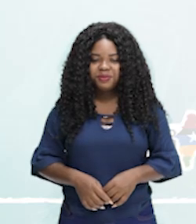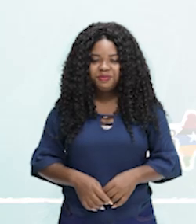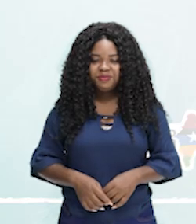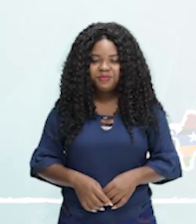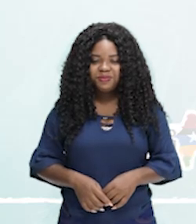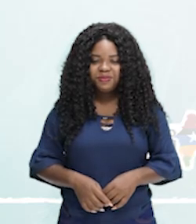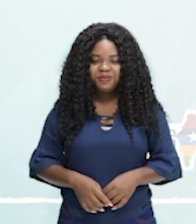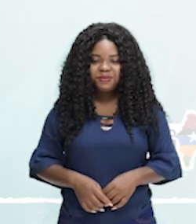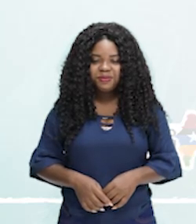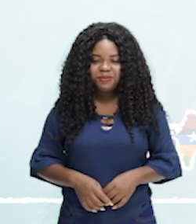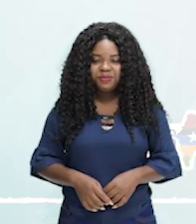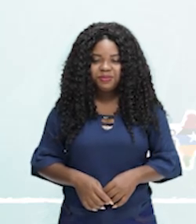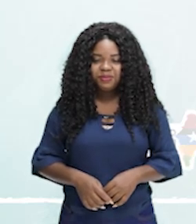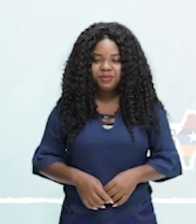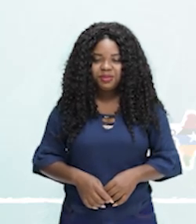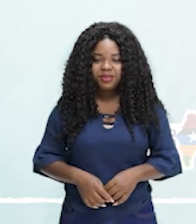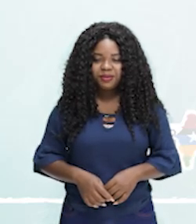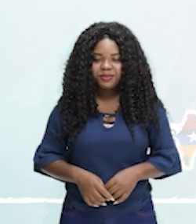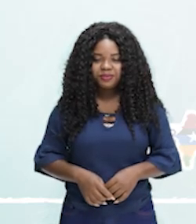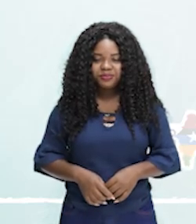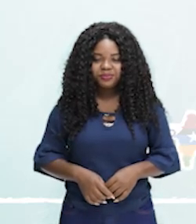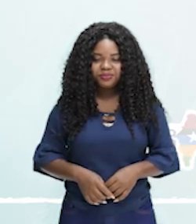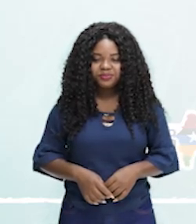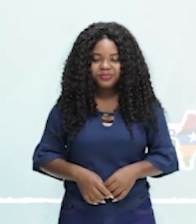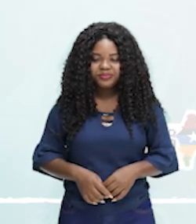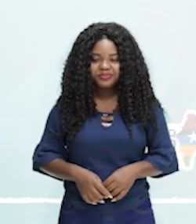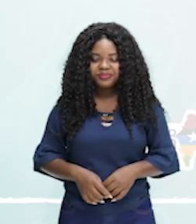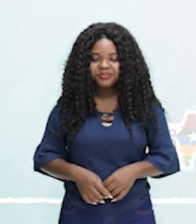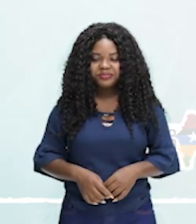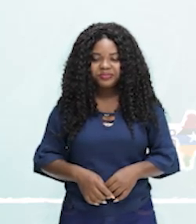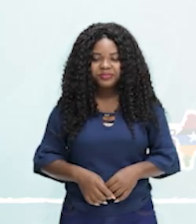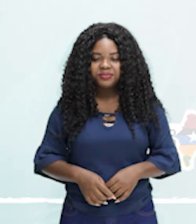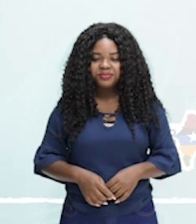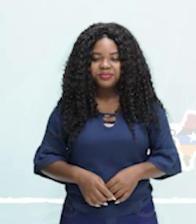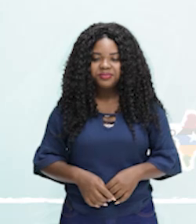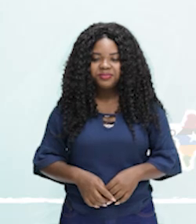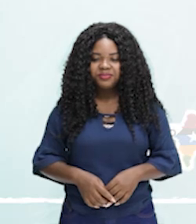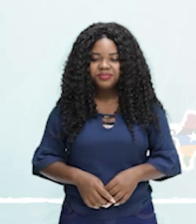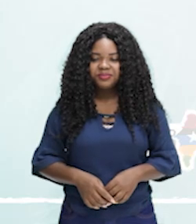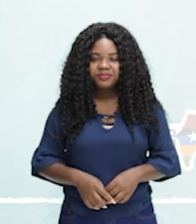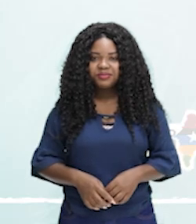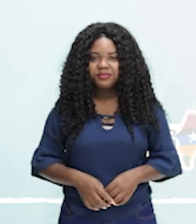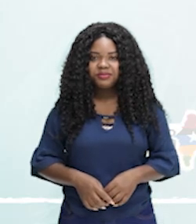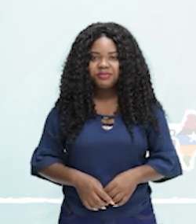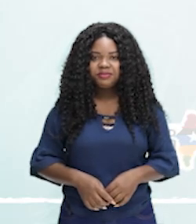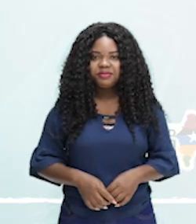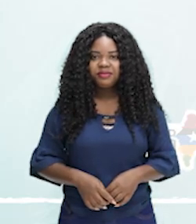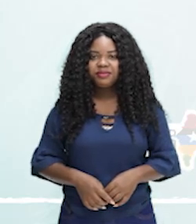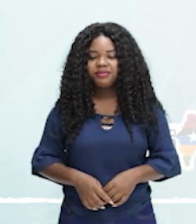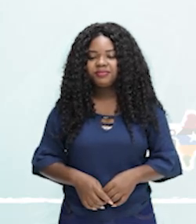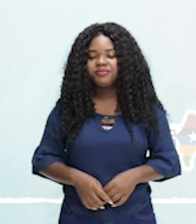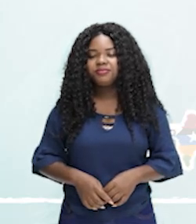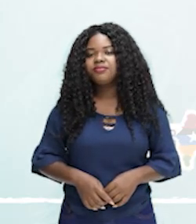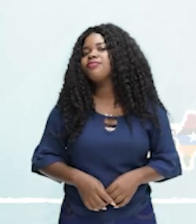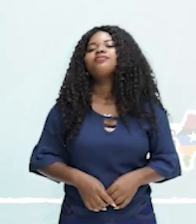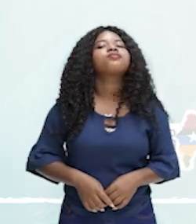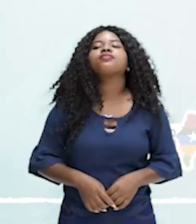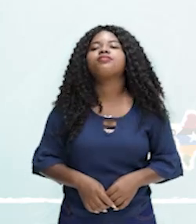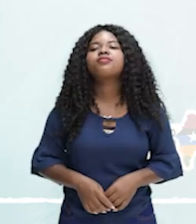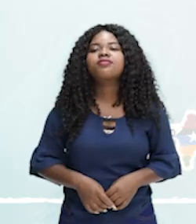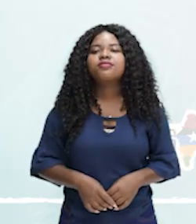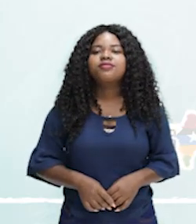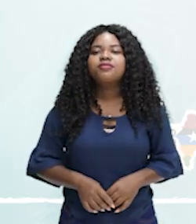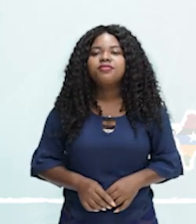de problemas semelhantes durante o processo de higienização, o achocolatado, acertei agora,